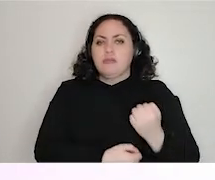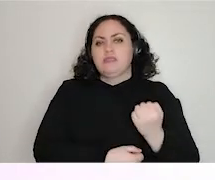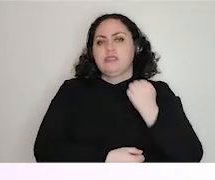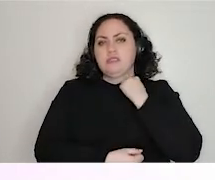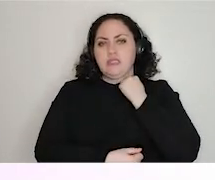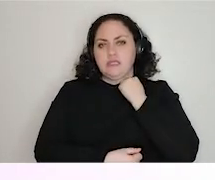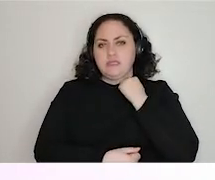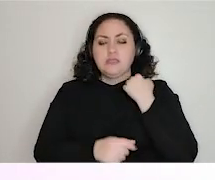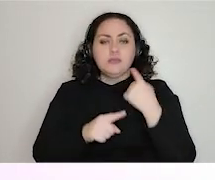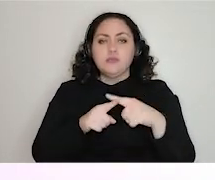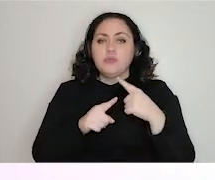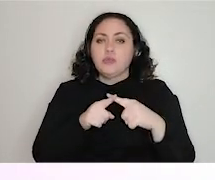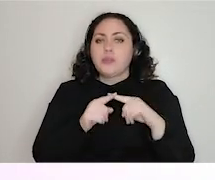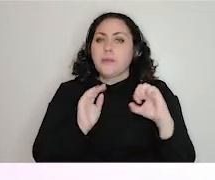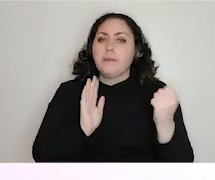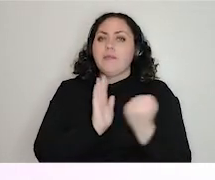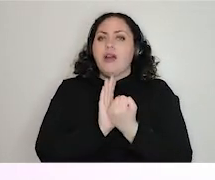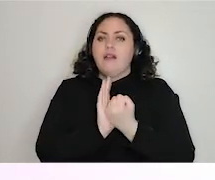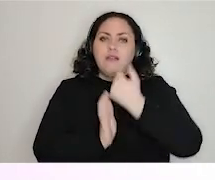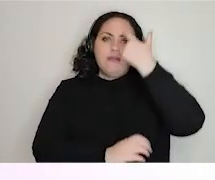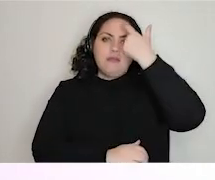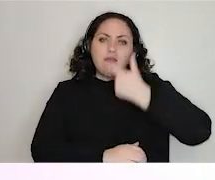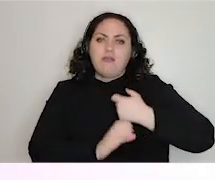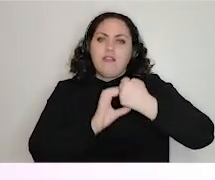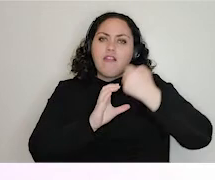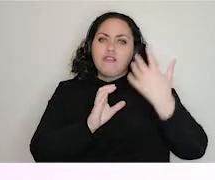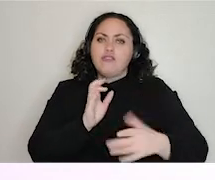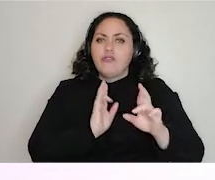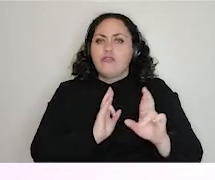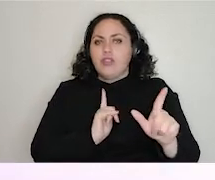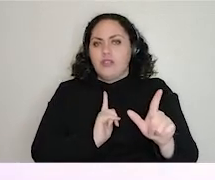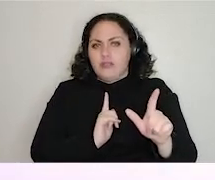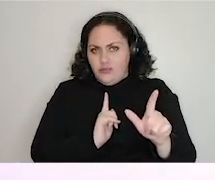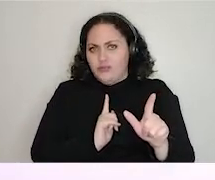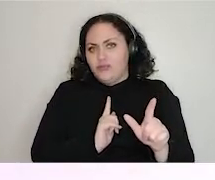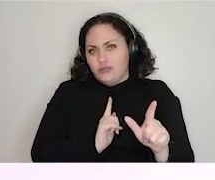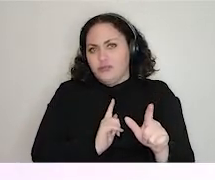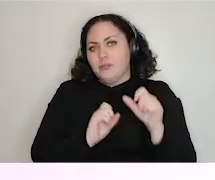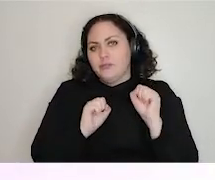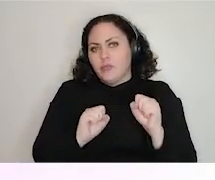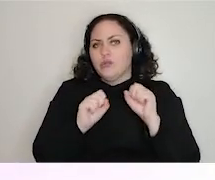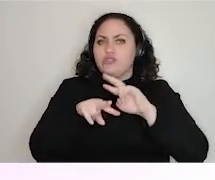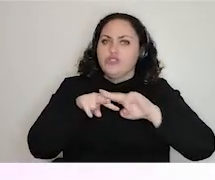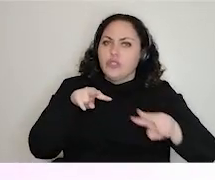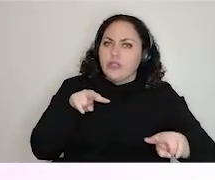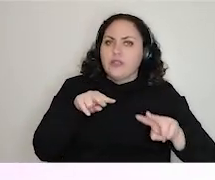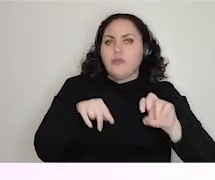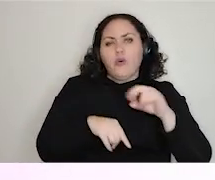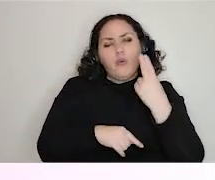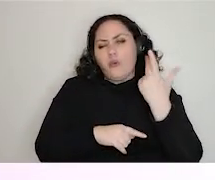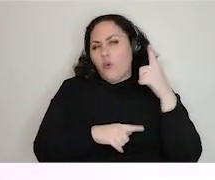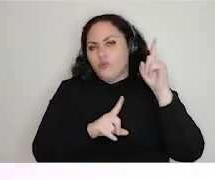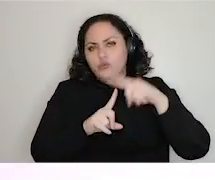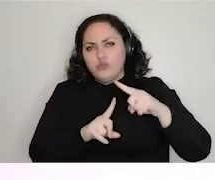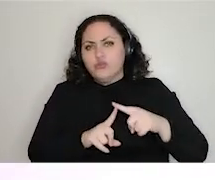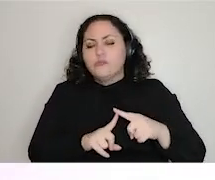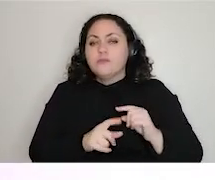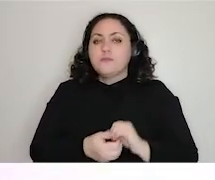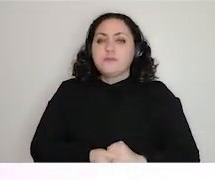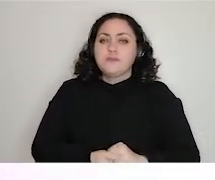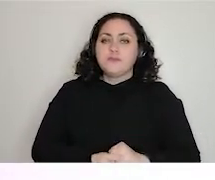que são condicionados por conta de um marcador social de diferença, alguma característica, né, em função de um